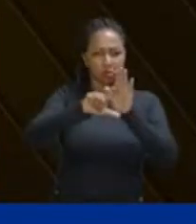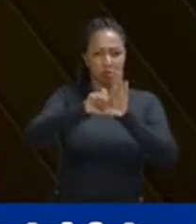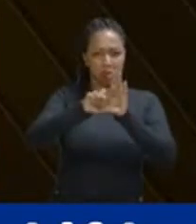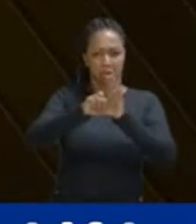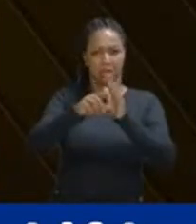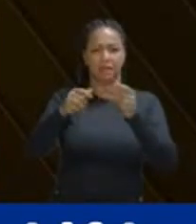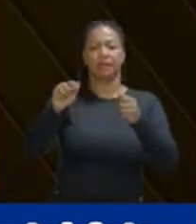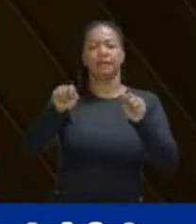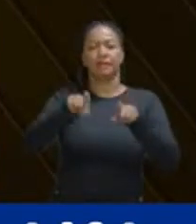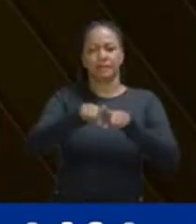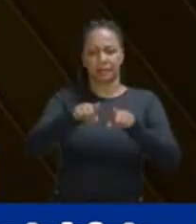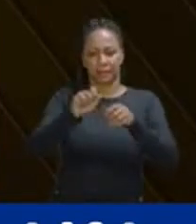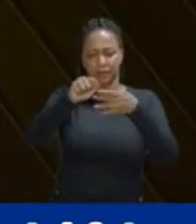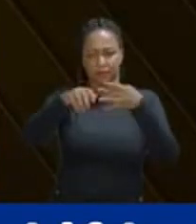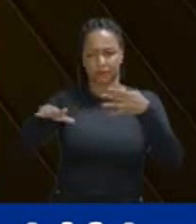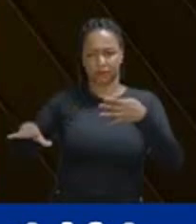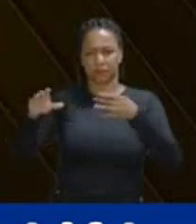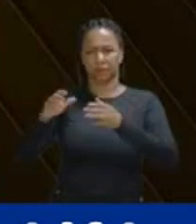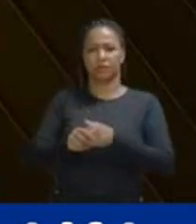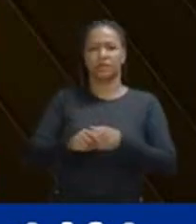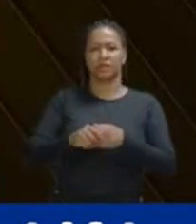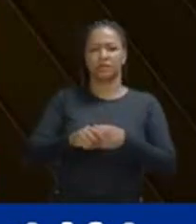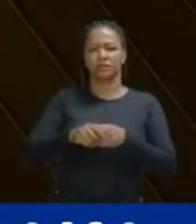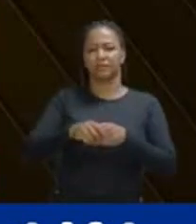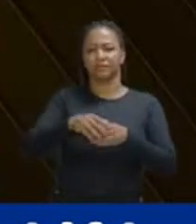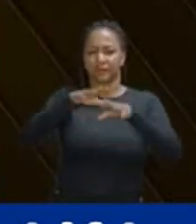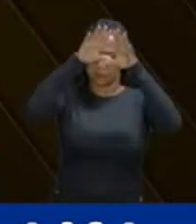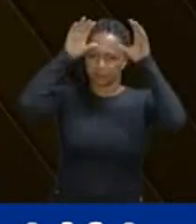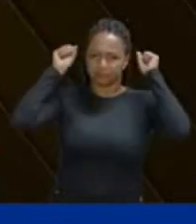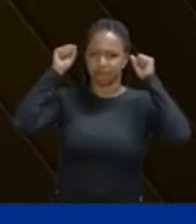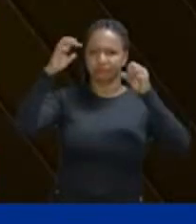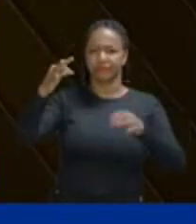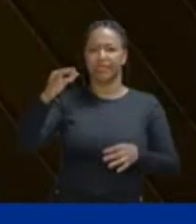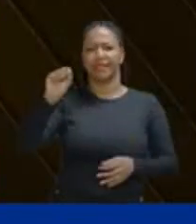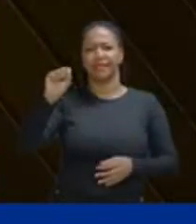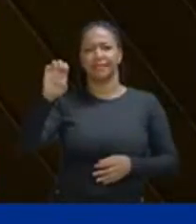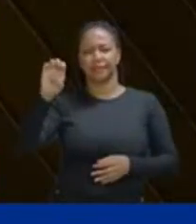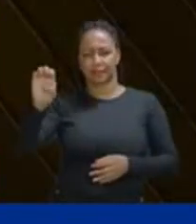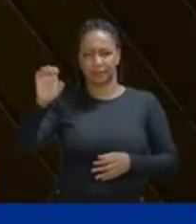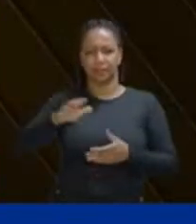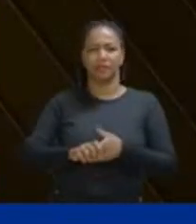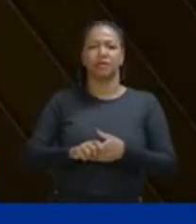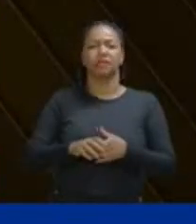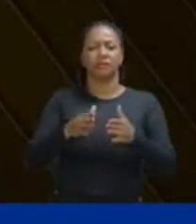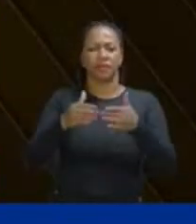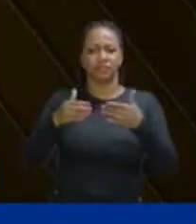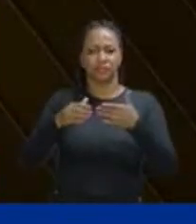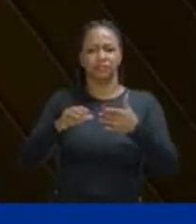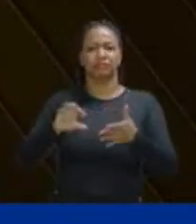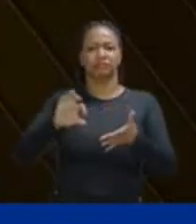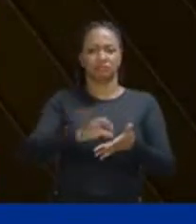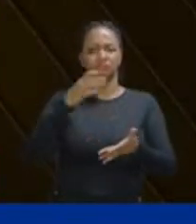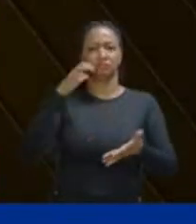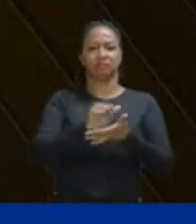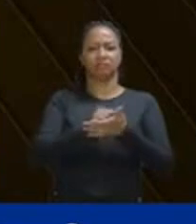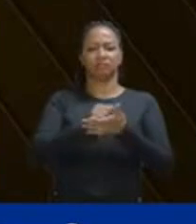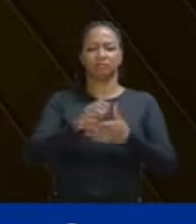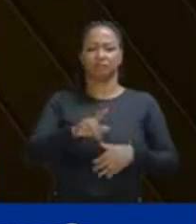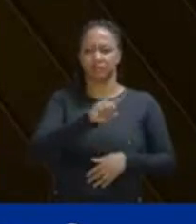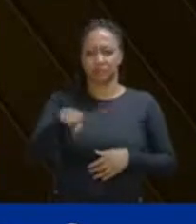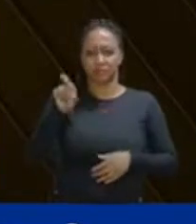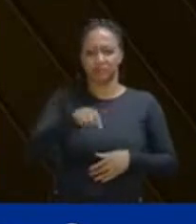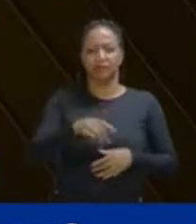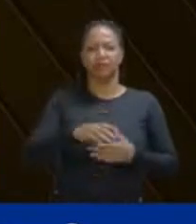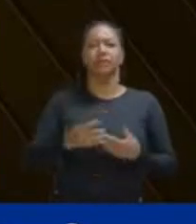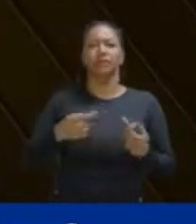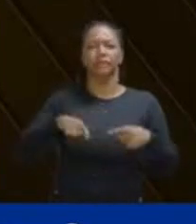TSE, motivo pelo qual afasto a afirmação de que a sentença que indeferiu o pedido de registro de candidatura é nula. Nesse